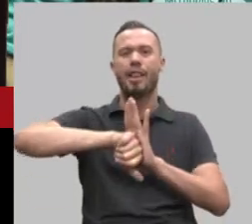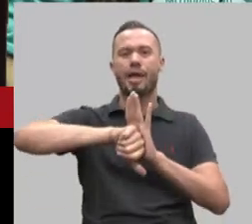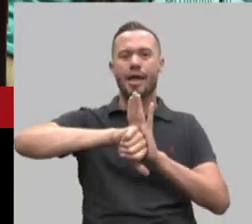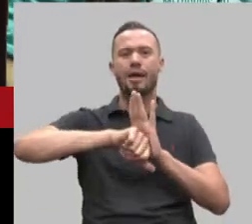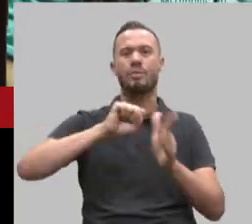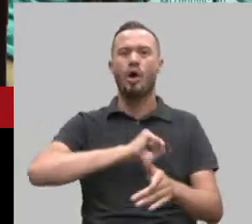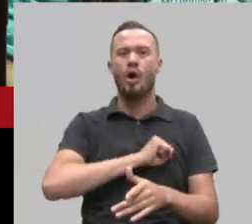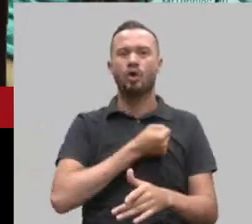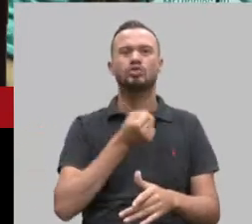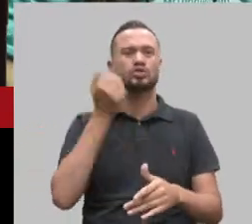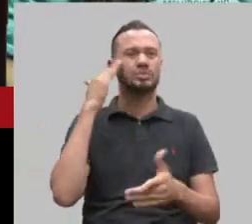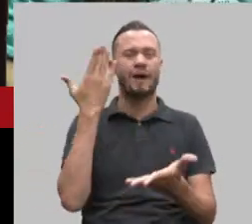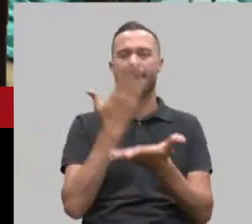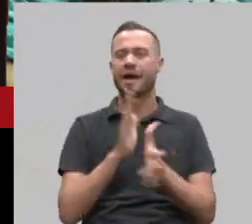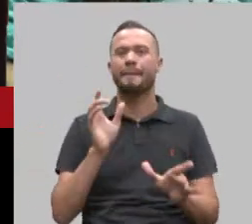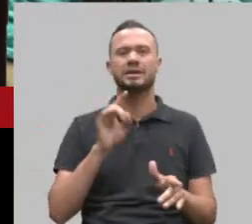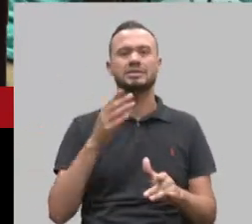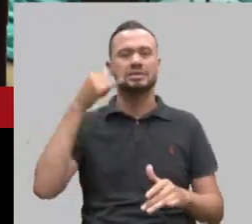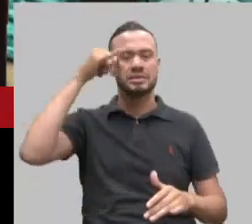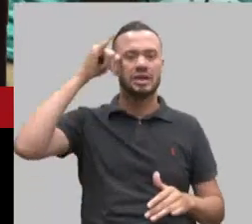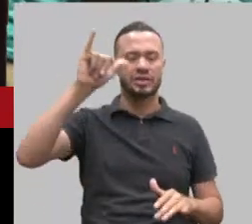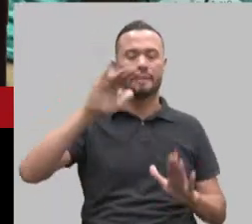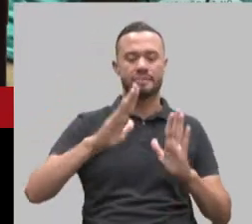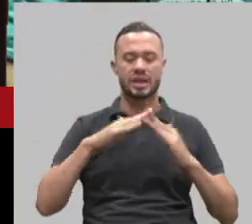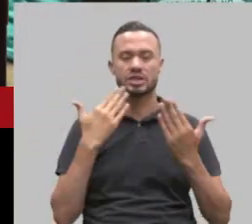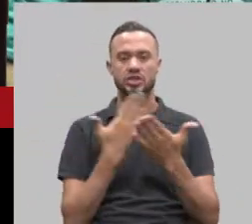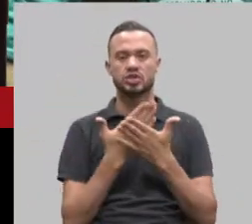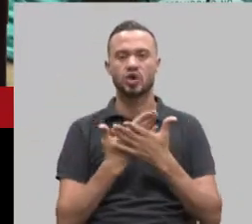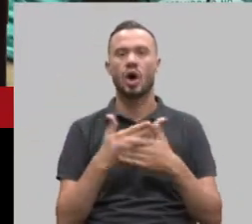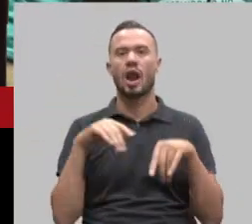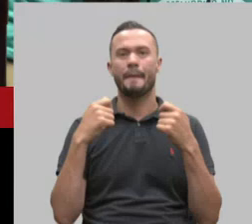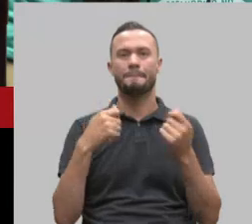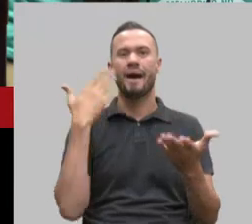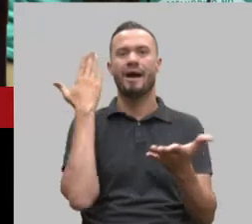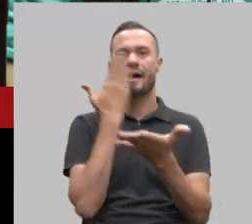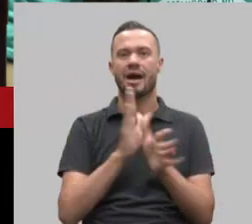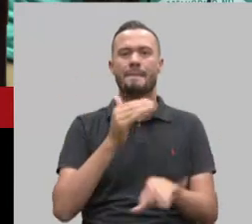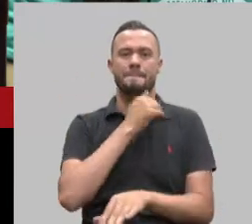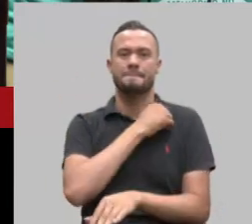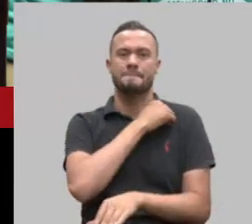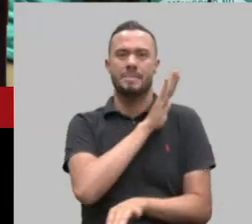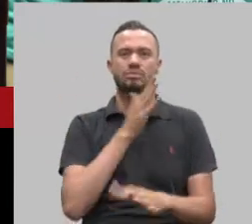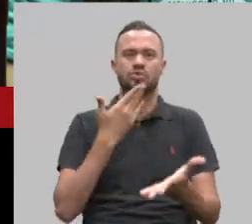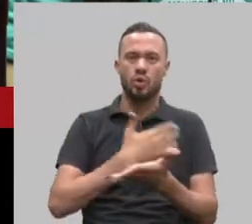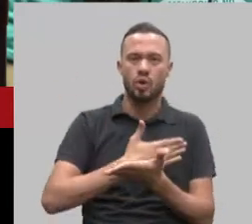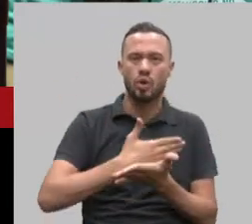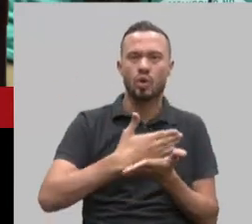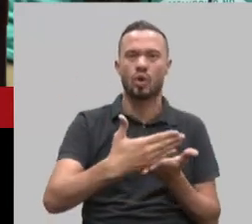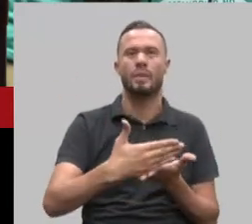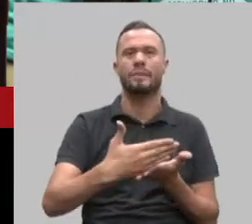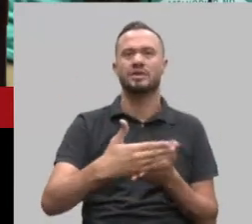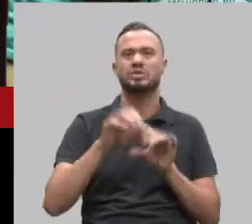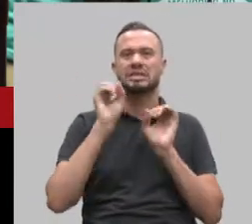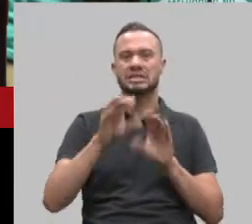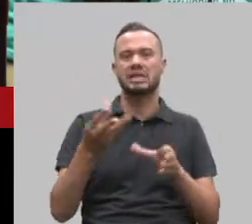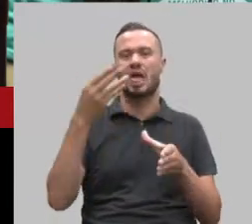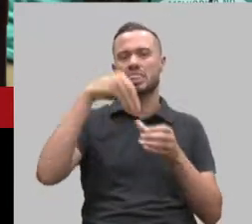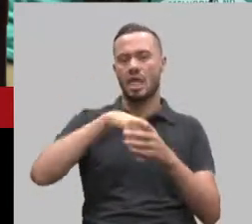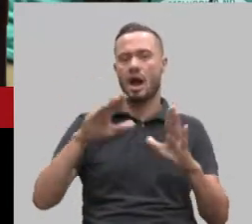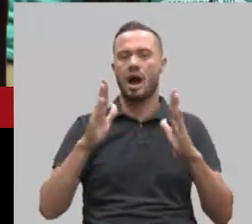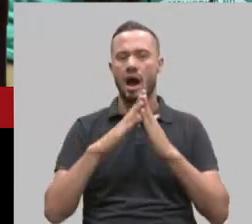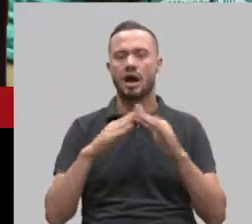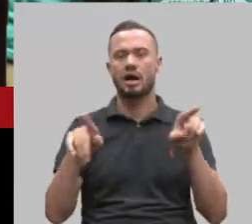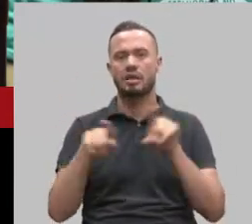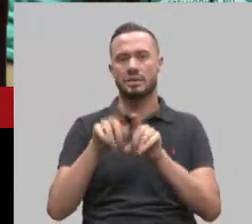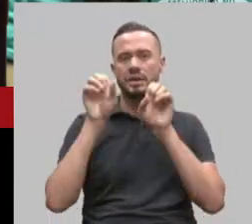pela raiz a escola tem a função de acabar com o preconceito pela sua fonte o o o ensino dentro de casa o ensino da